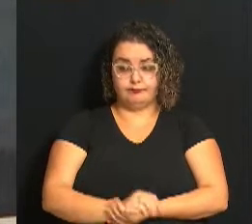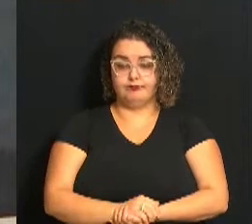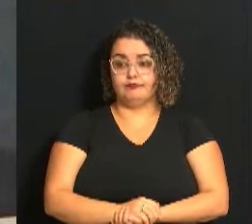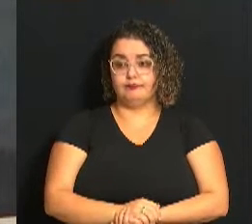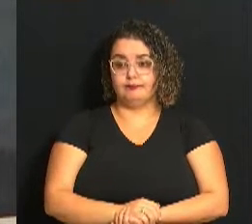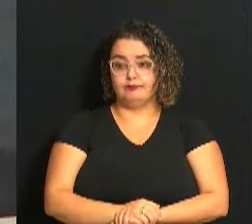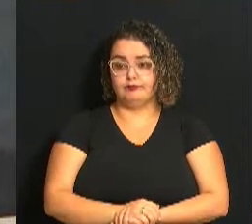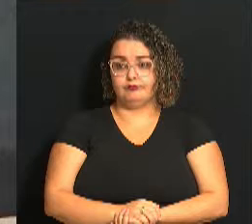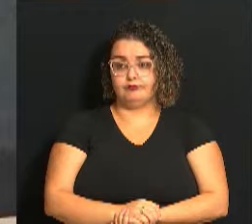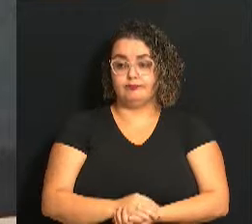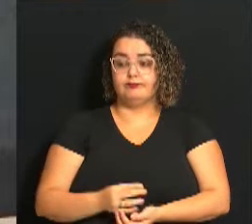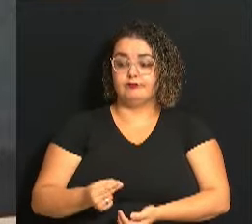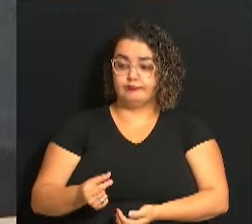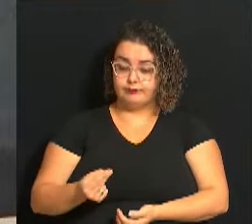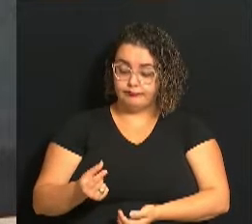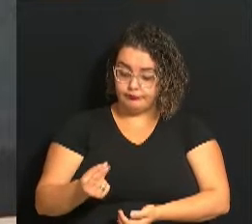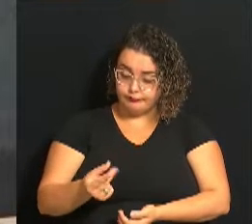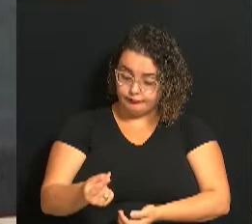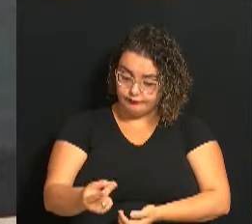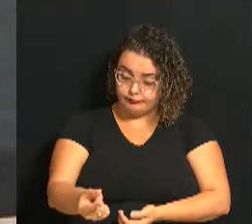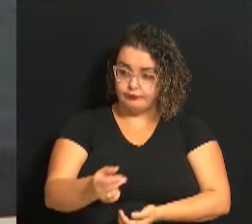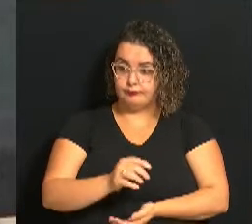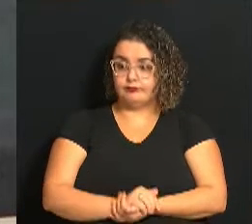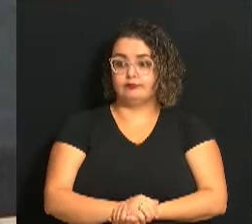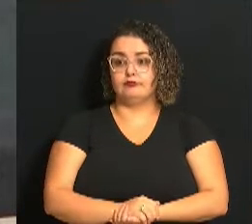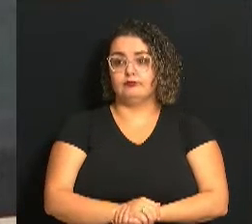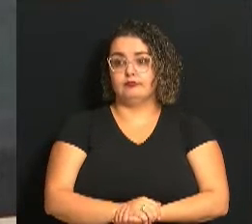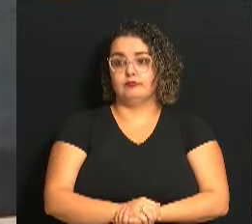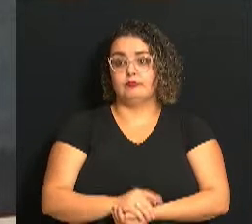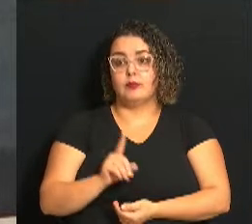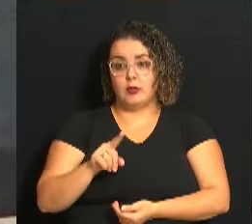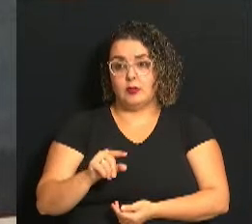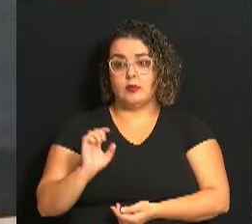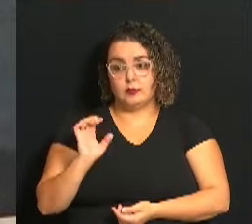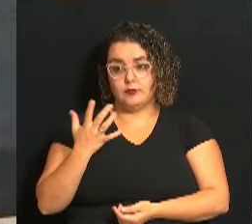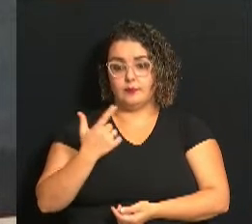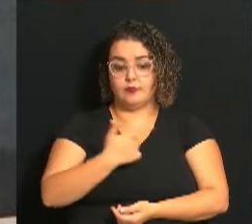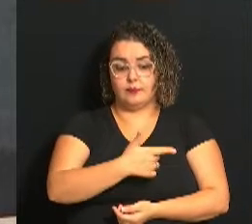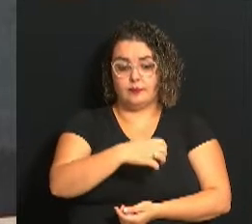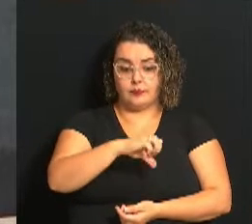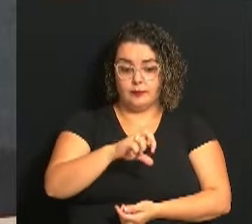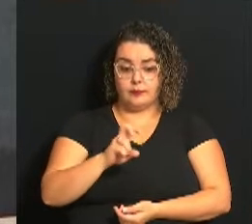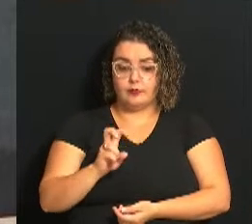Isso leva tempo e é o que está acontecendo agora. A 295